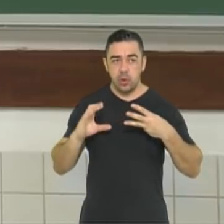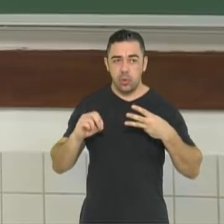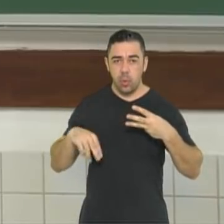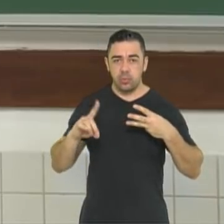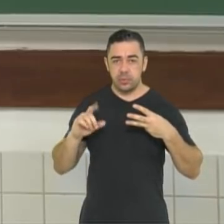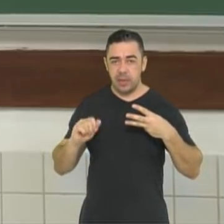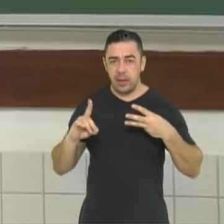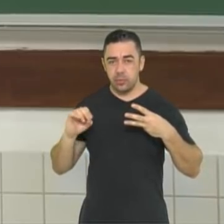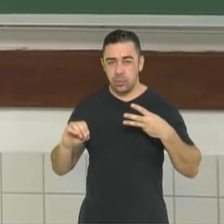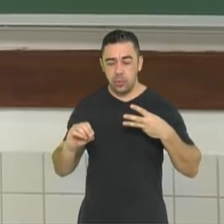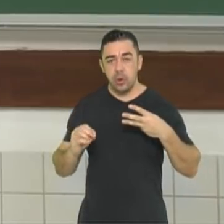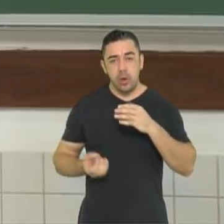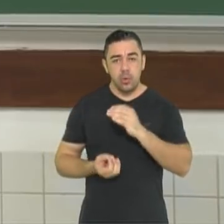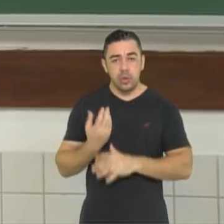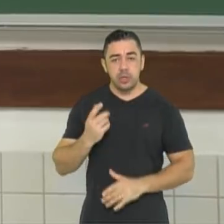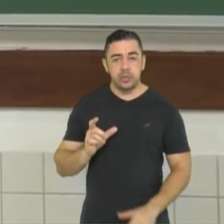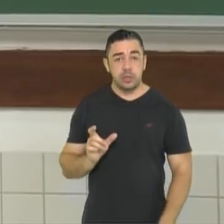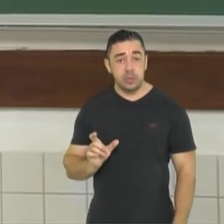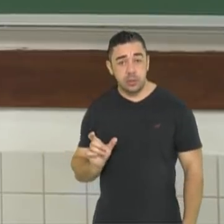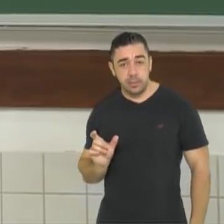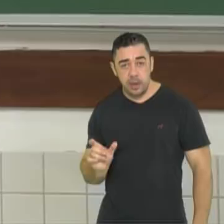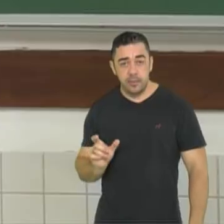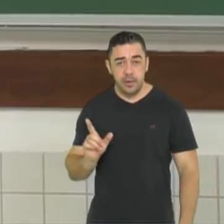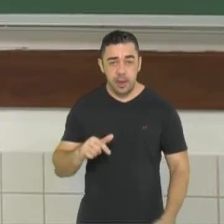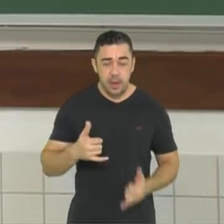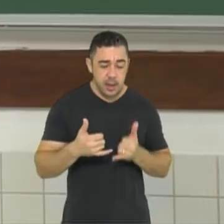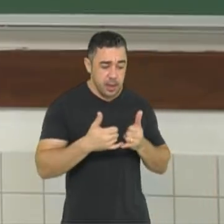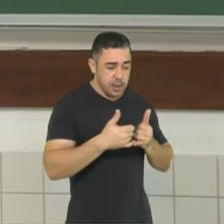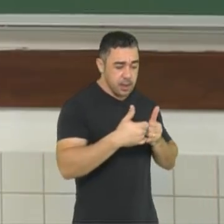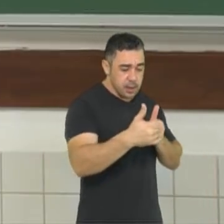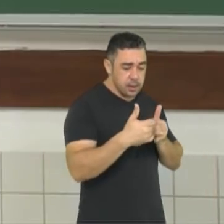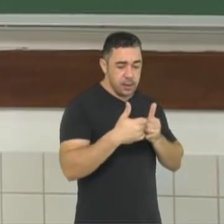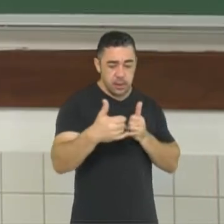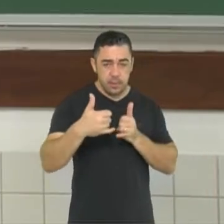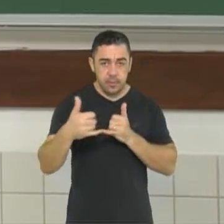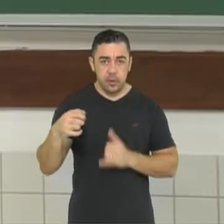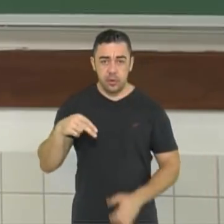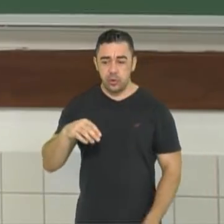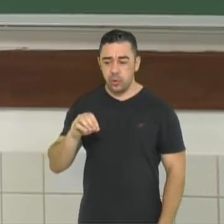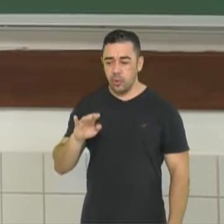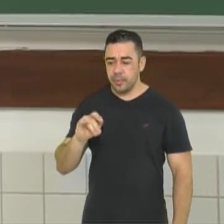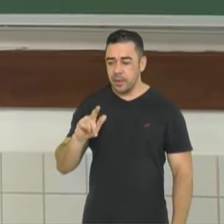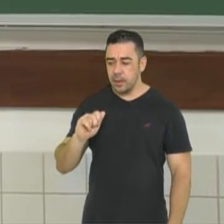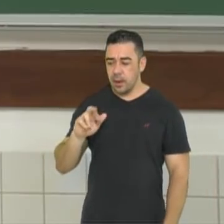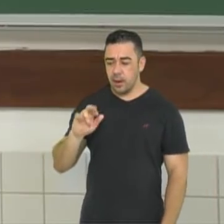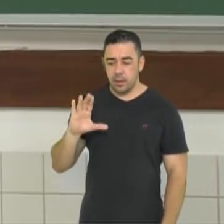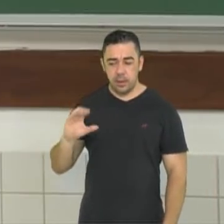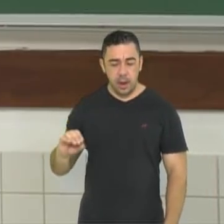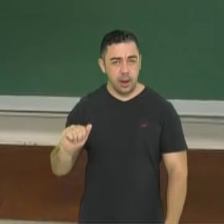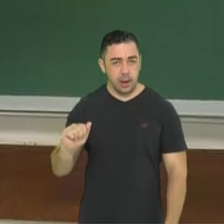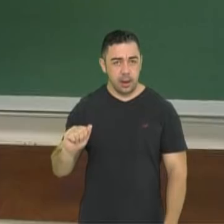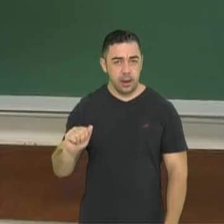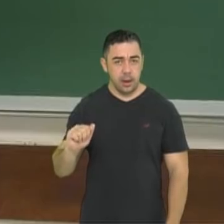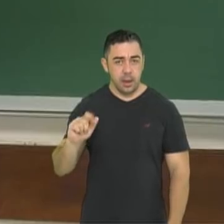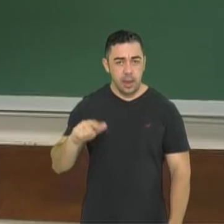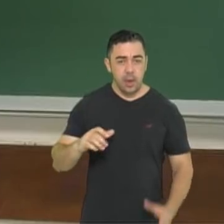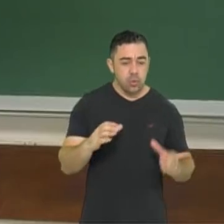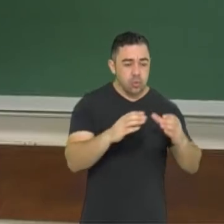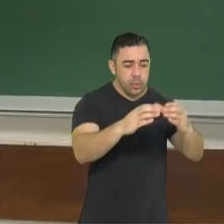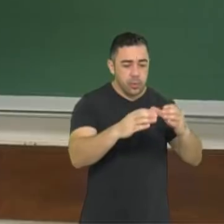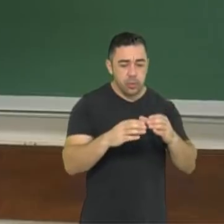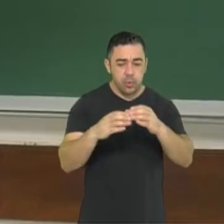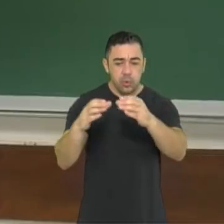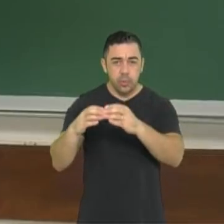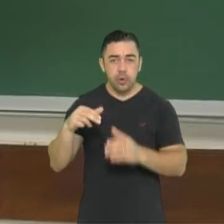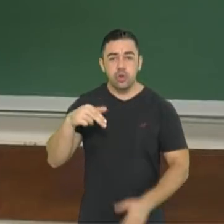Daí, inclusive, dá origem às primeiras linhas nobiliárquicas. O que é isso, professor? Cara, essa palavra difícil. Nobres.